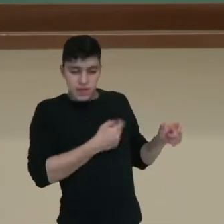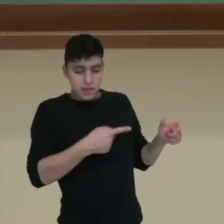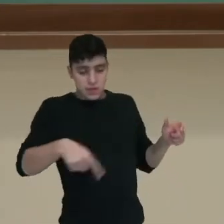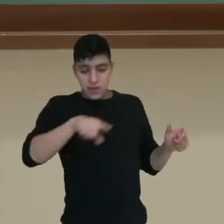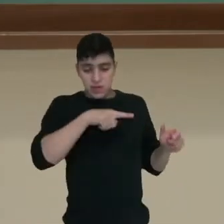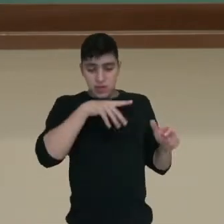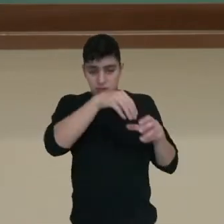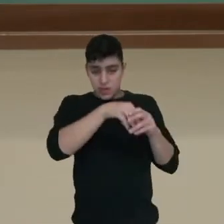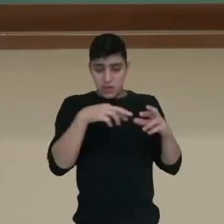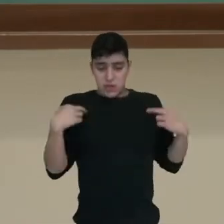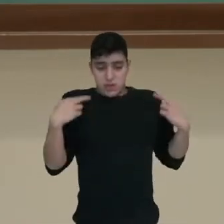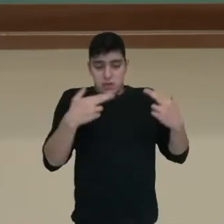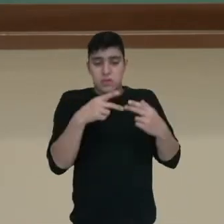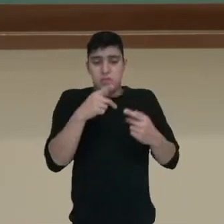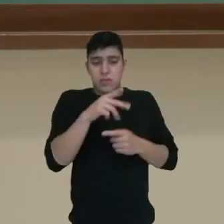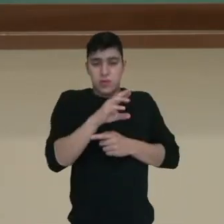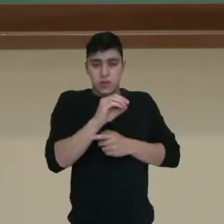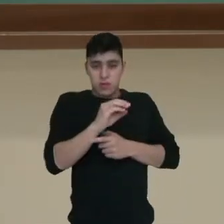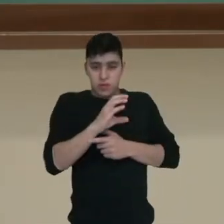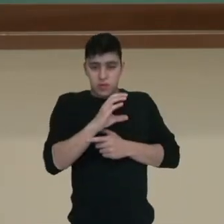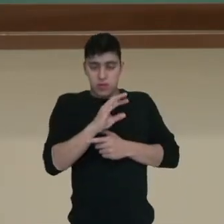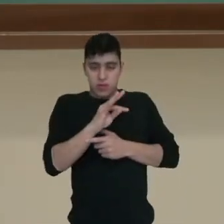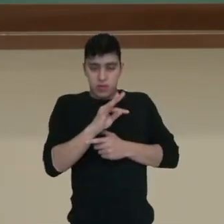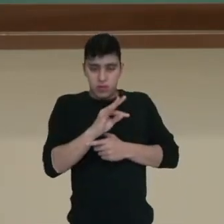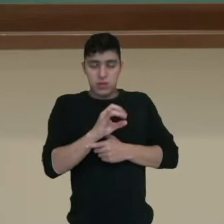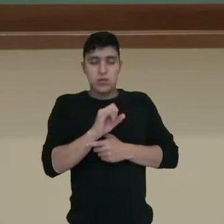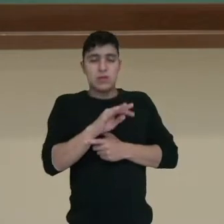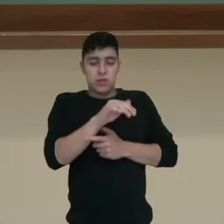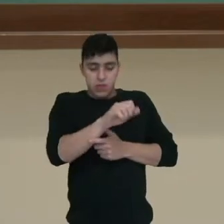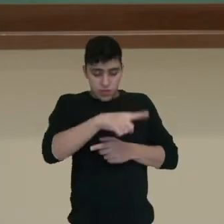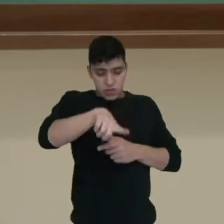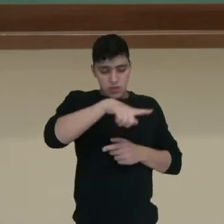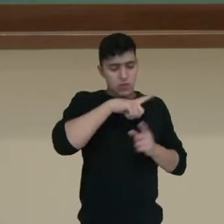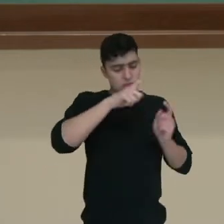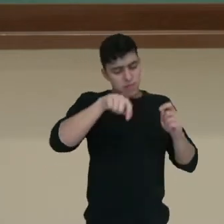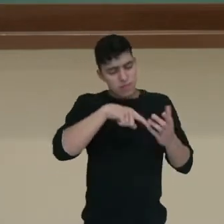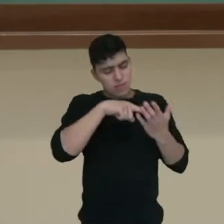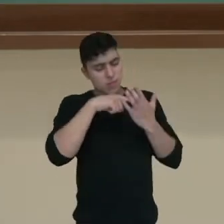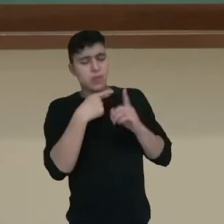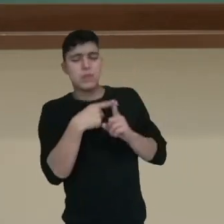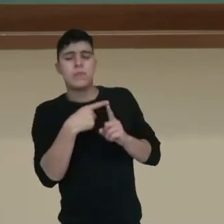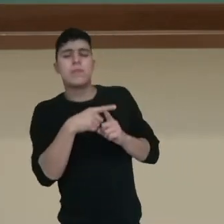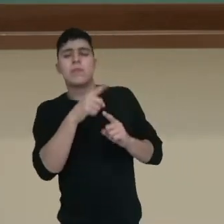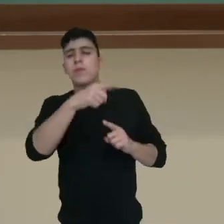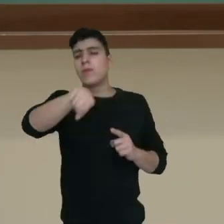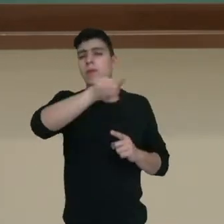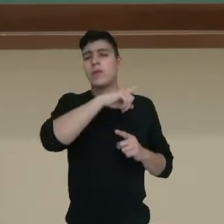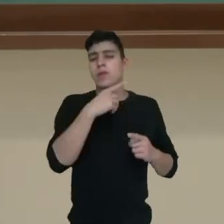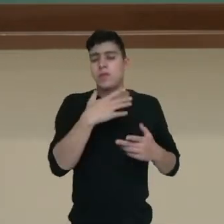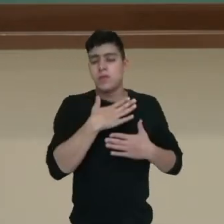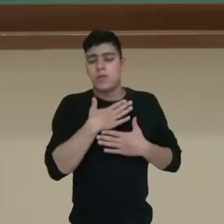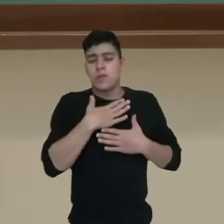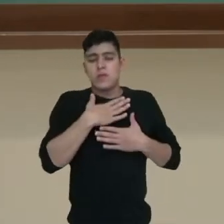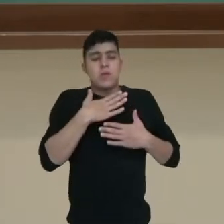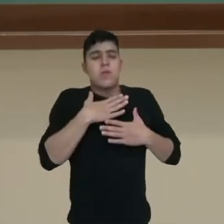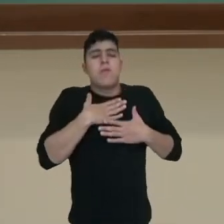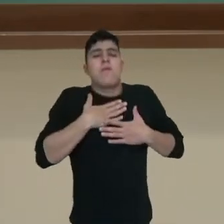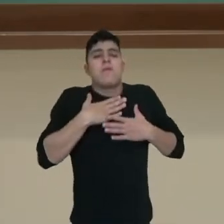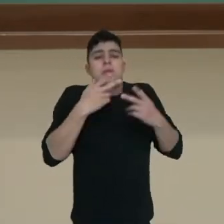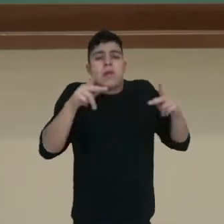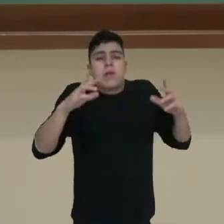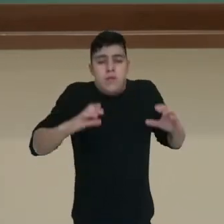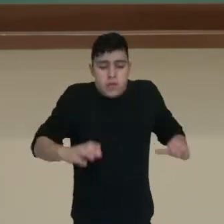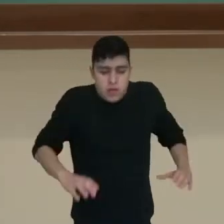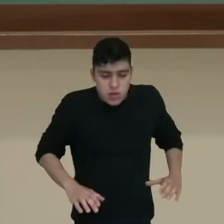nesse reino dos protoctistas, eles têm essa capacidade, de demonstrar através do seu comportamento, de onde aparecem